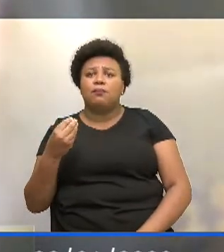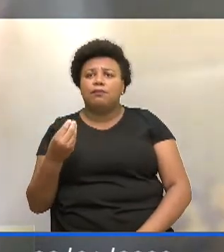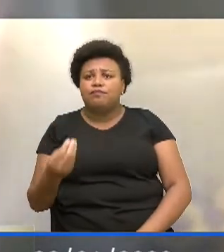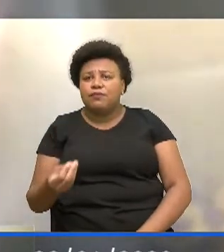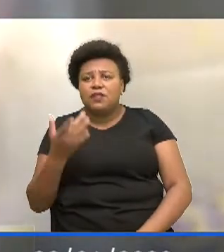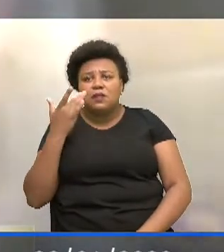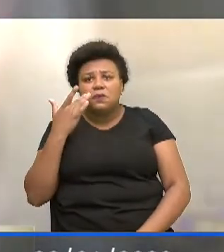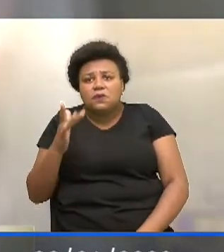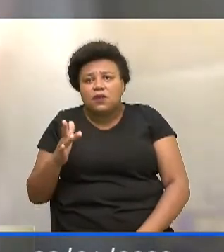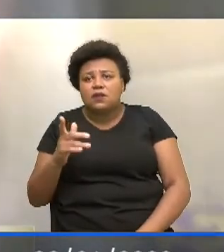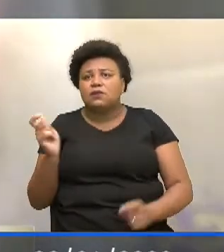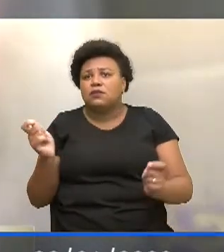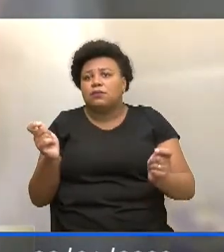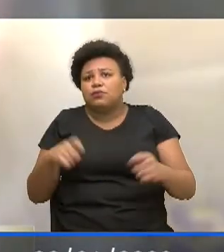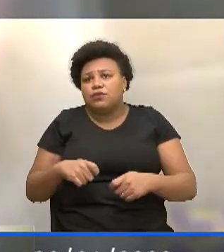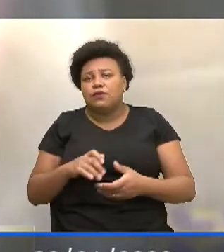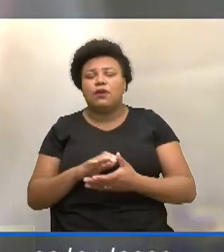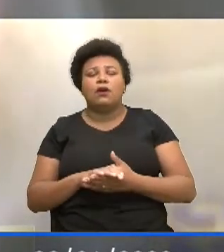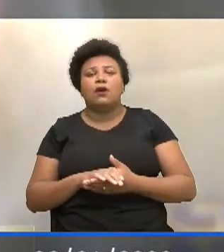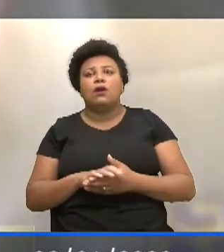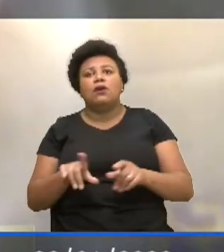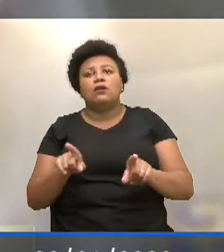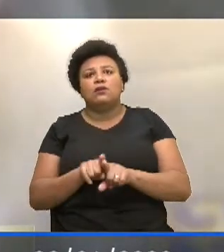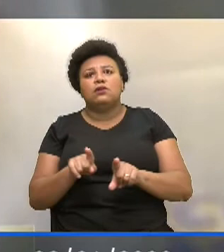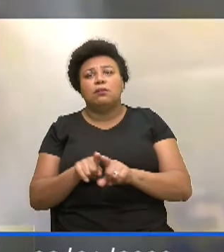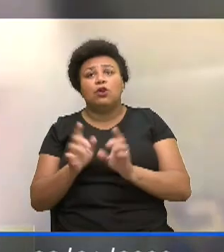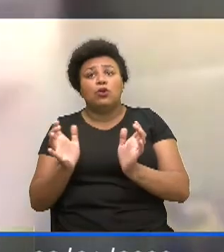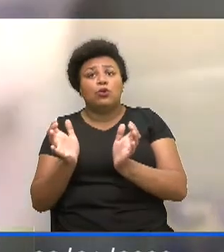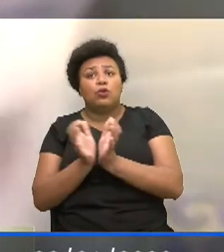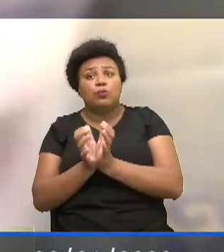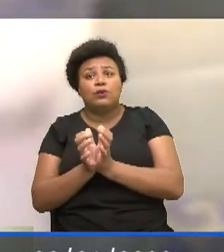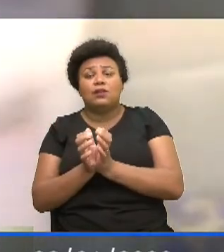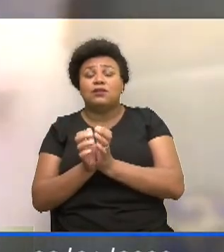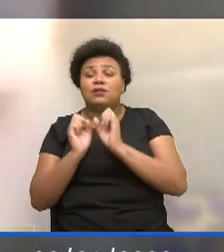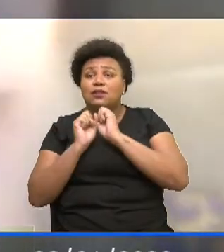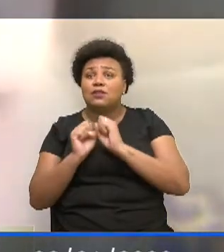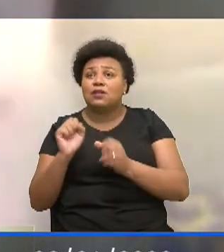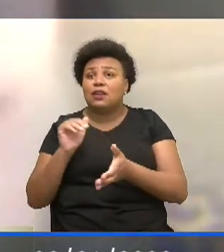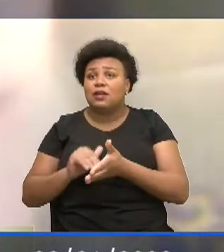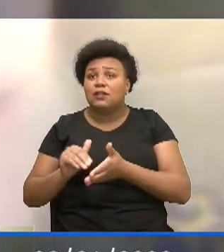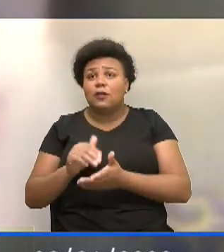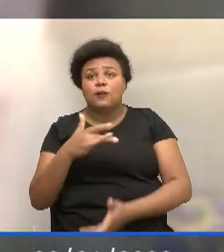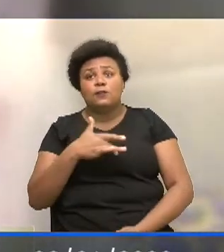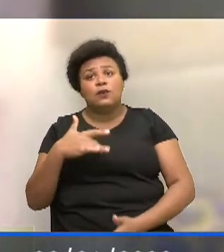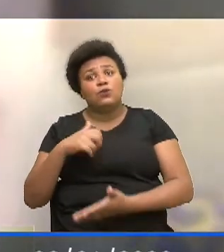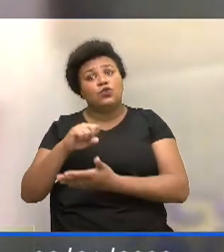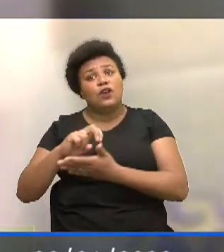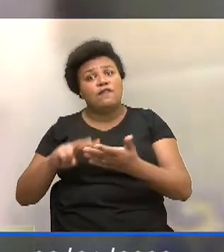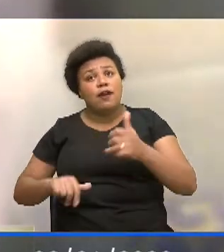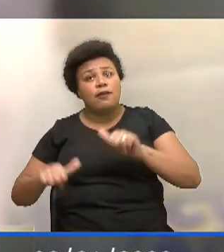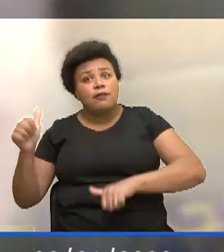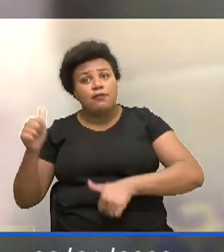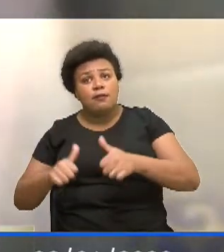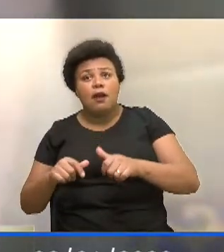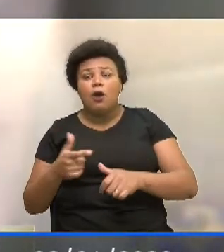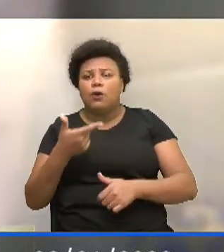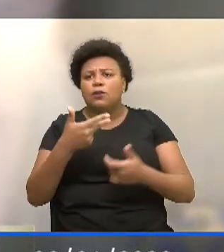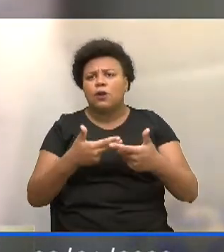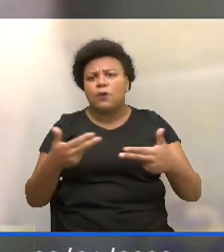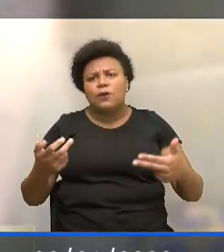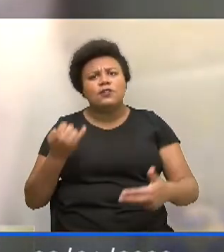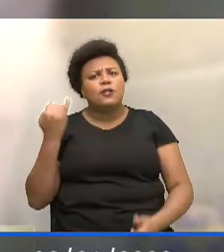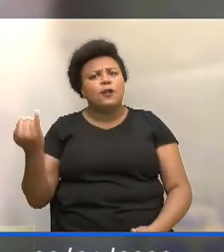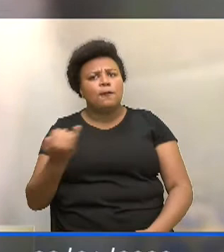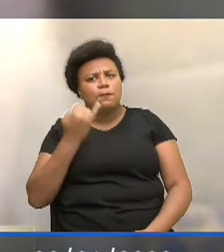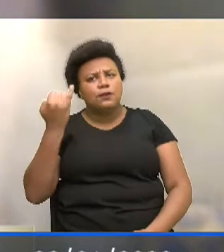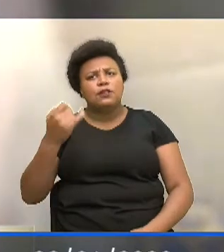Não sei se caberia, né? Aí também o pessoal da Secretaria da Saúde avaliar. E outra coisa também que eu acho bastante importante, que de repente